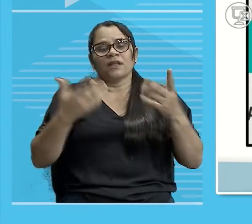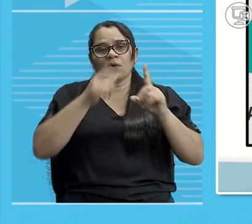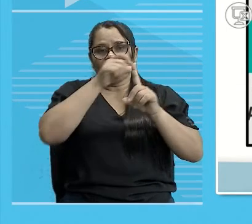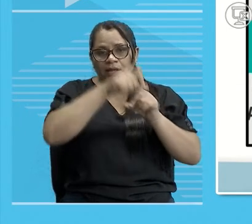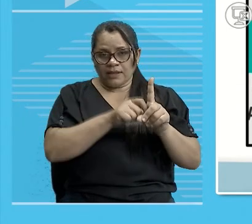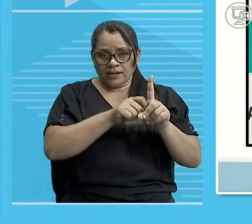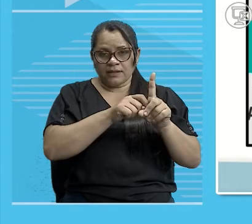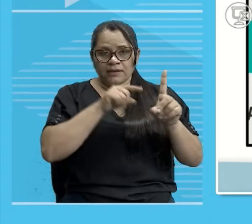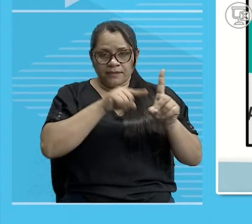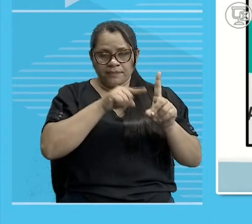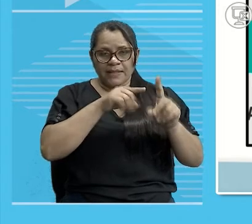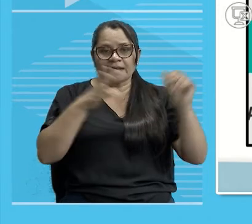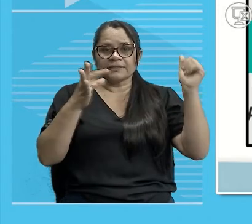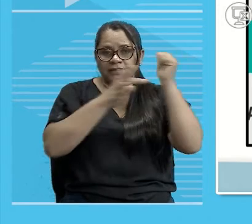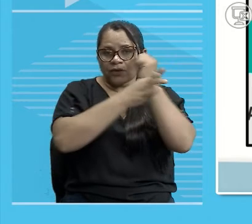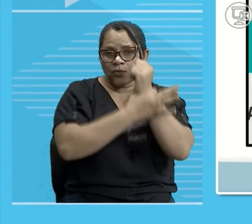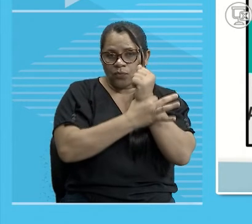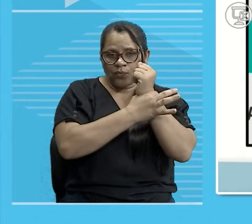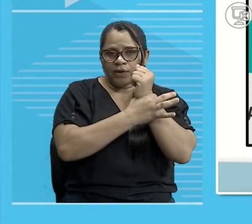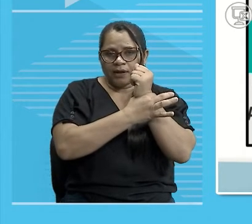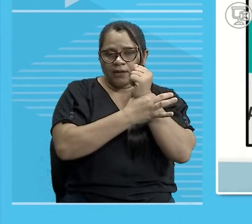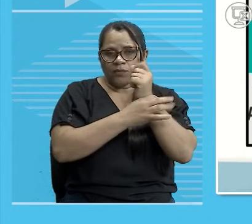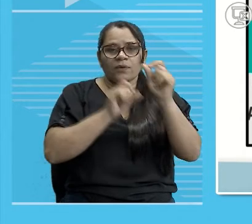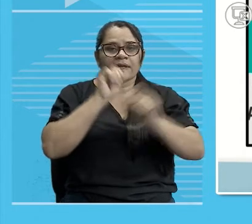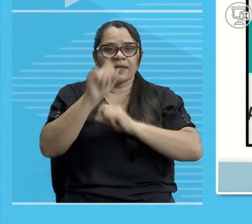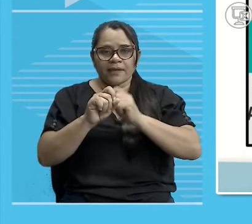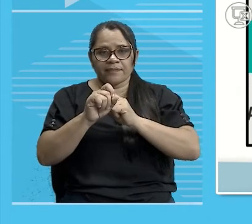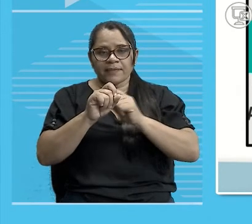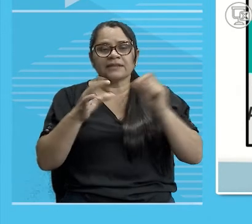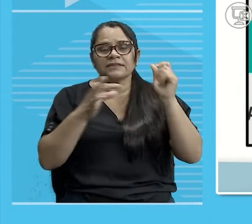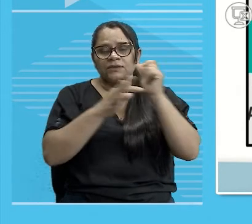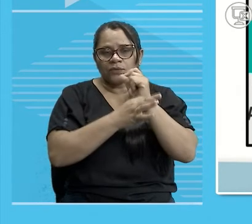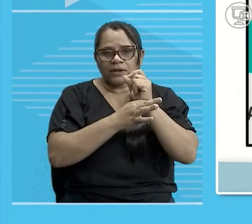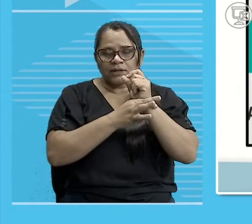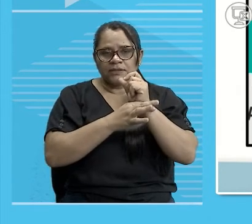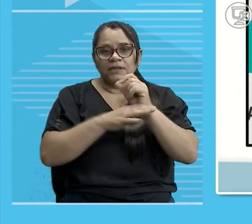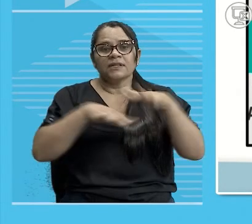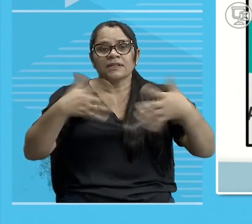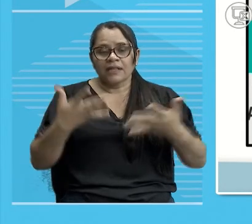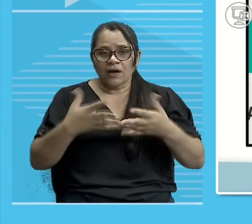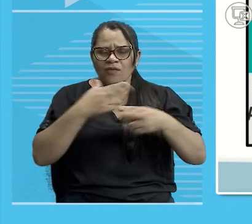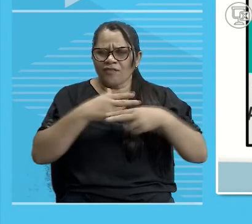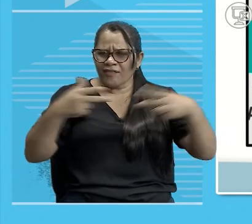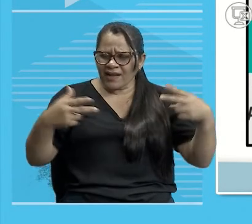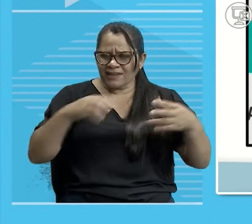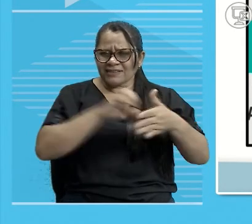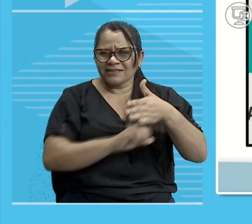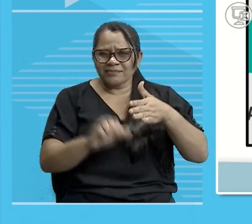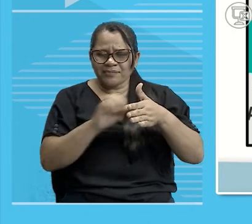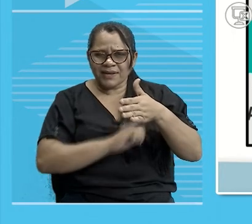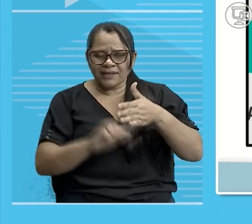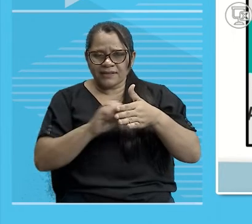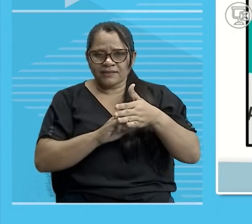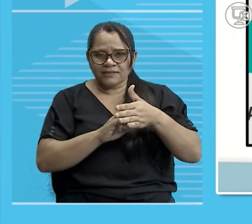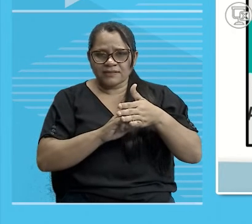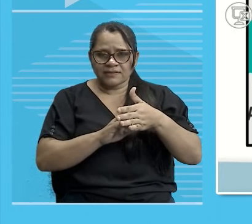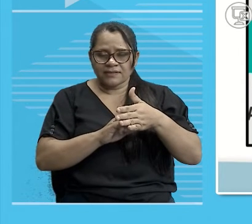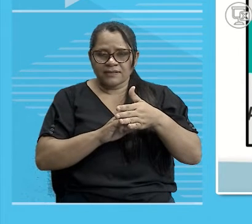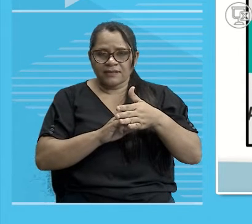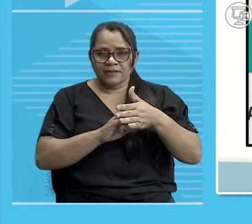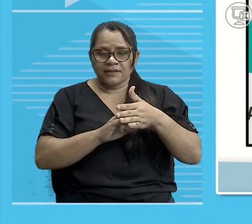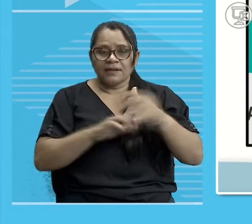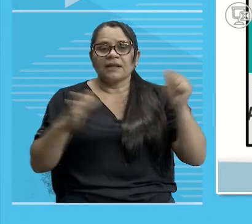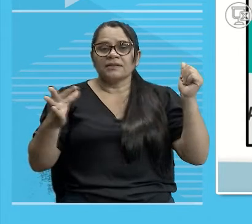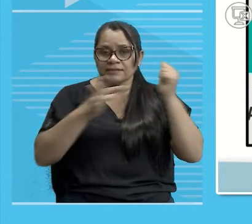empresas sistemas estão em nuvens estão na internet então além